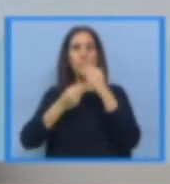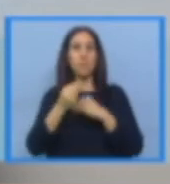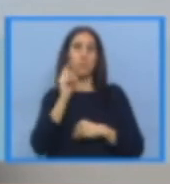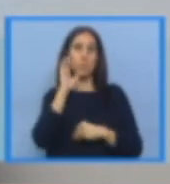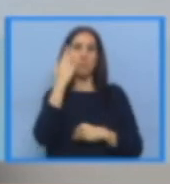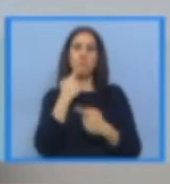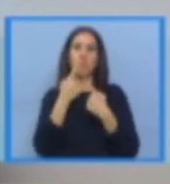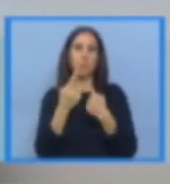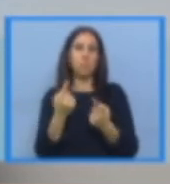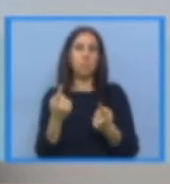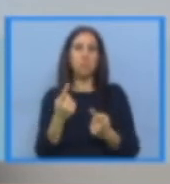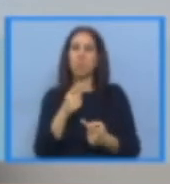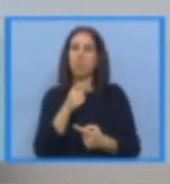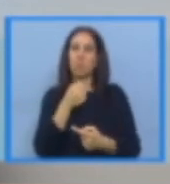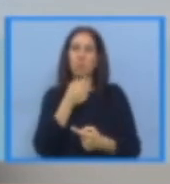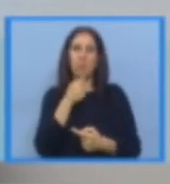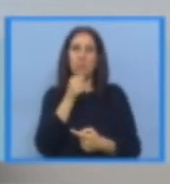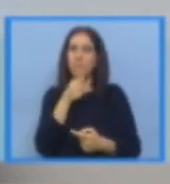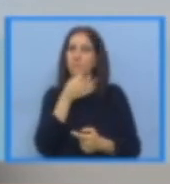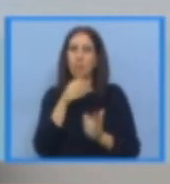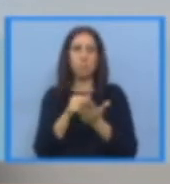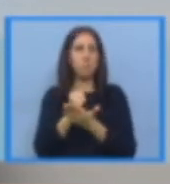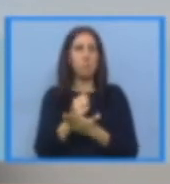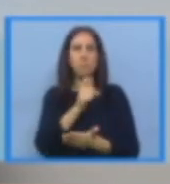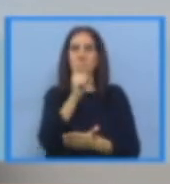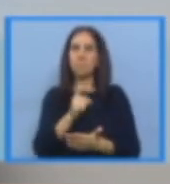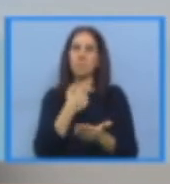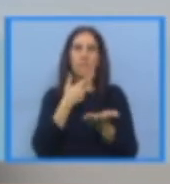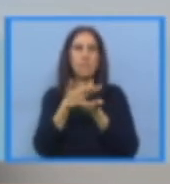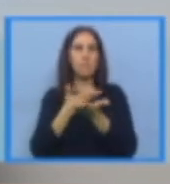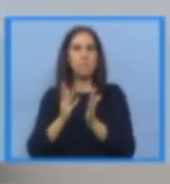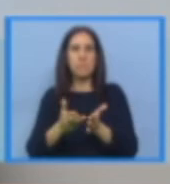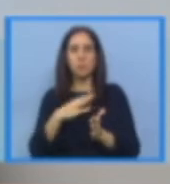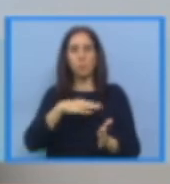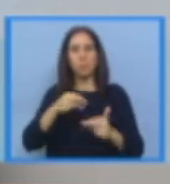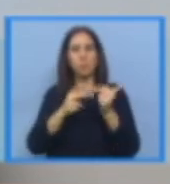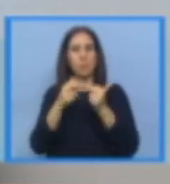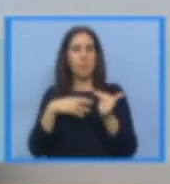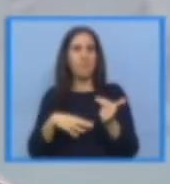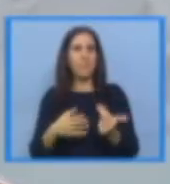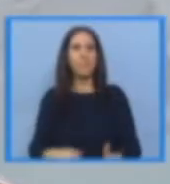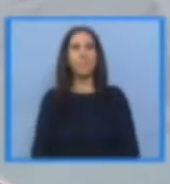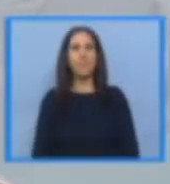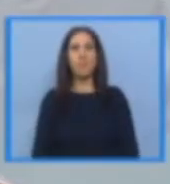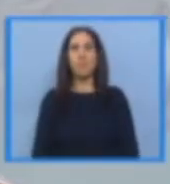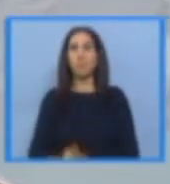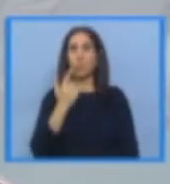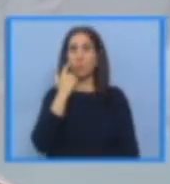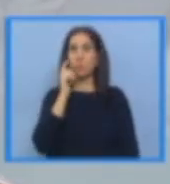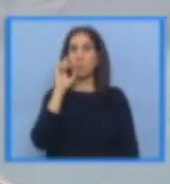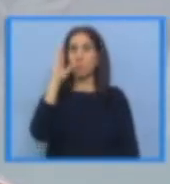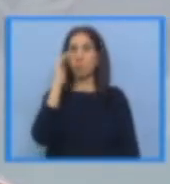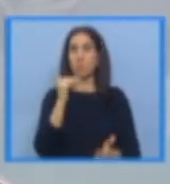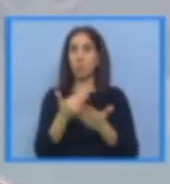importantíssimo o diálogo, porque eu sempre lhes falo, eu quero que eles se conciliem, que eles se entendem, e é esse mundo que queremos construir. E o conhecimento é essencial para que, de facto,